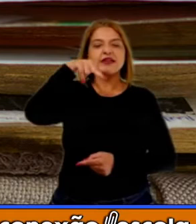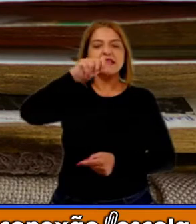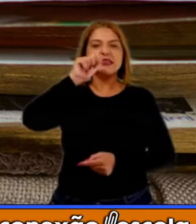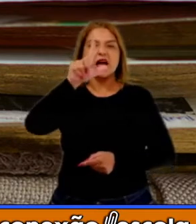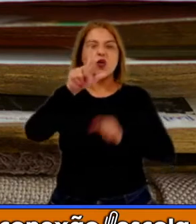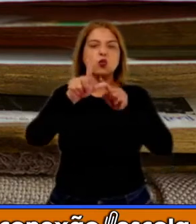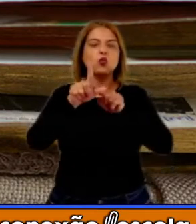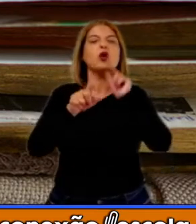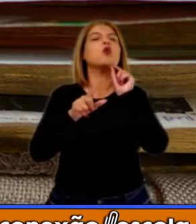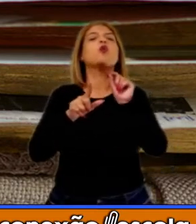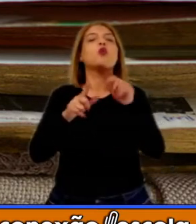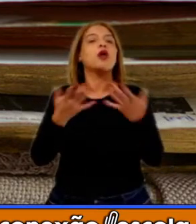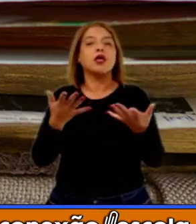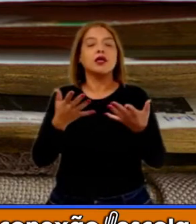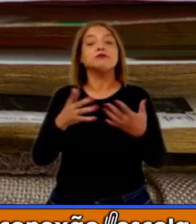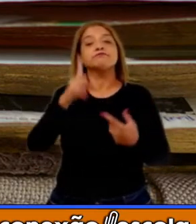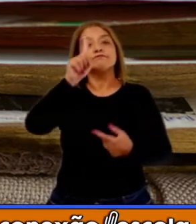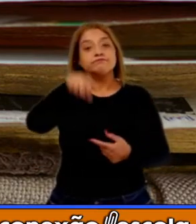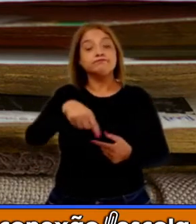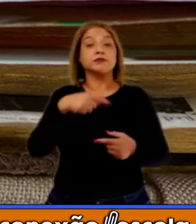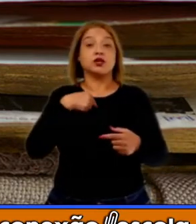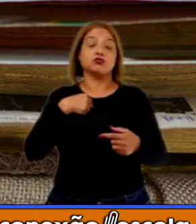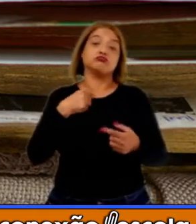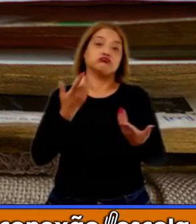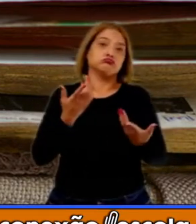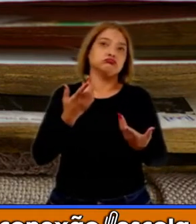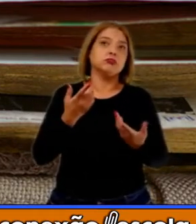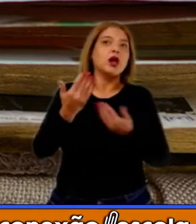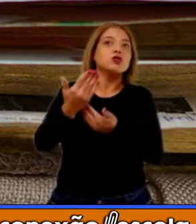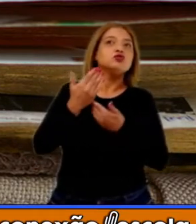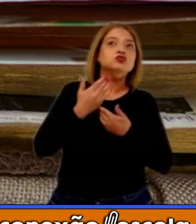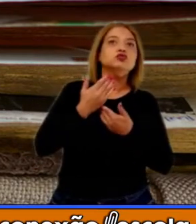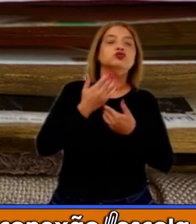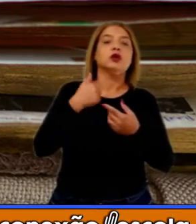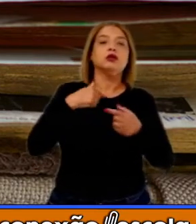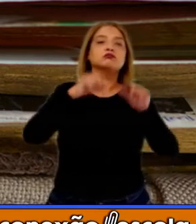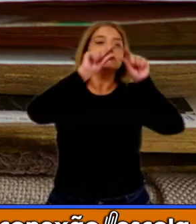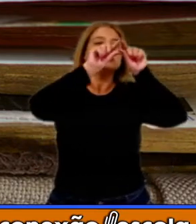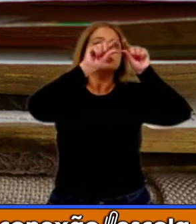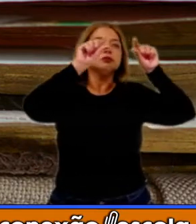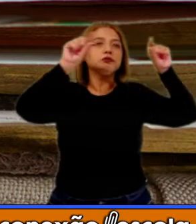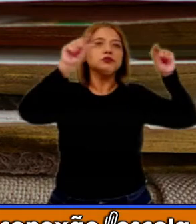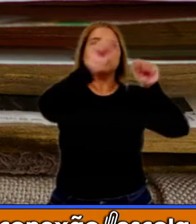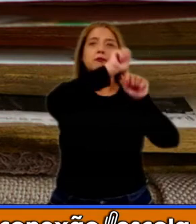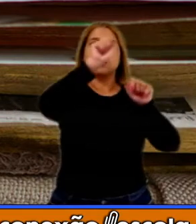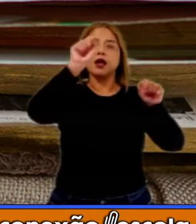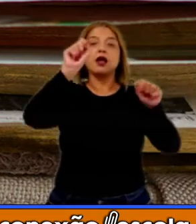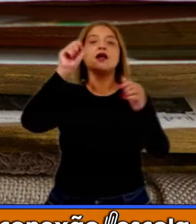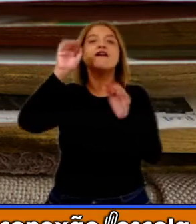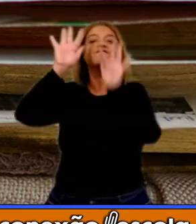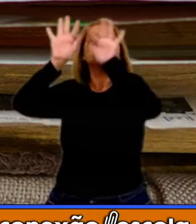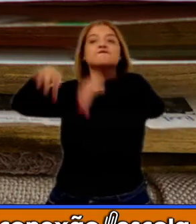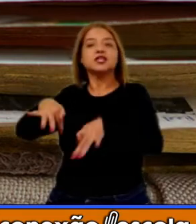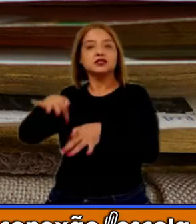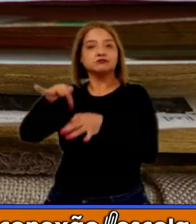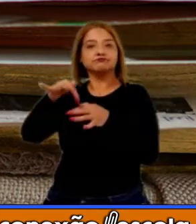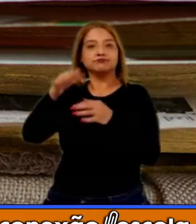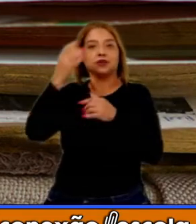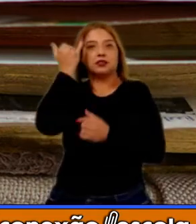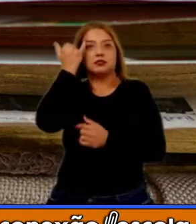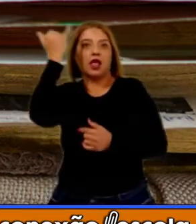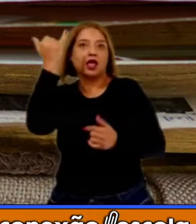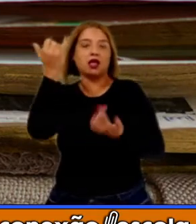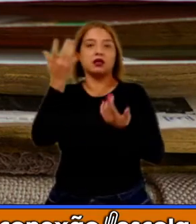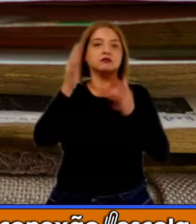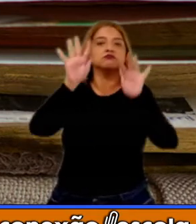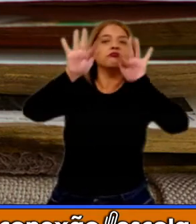final? O ponto final, ele serve para sinalizar uma pausa, encerrar uma ideia. Exemplo lá